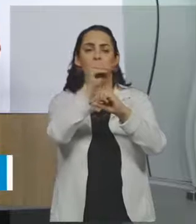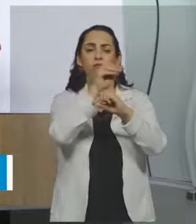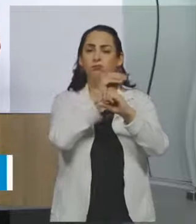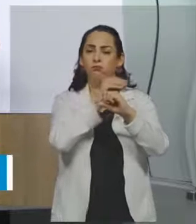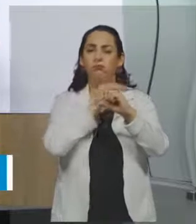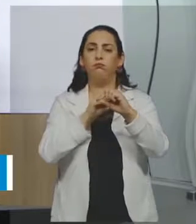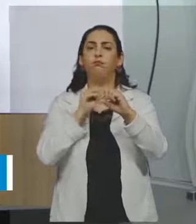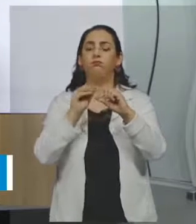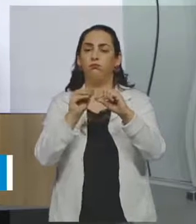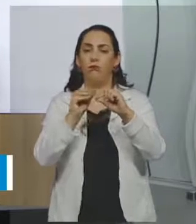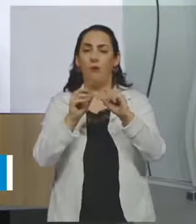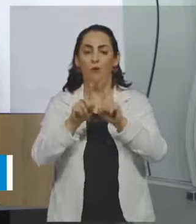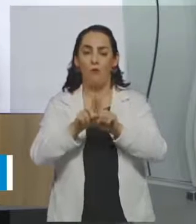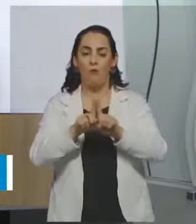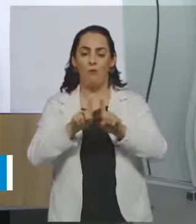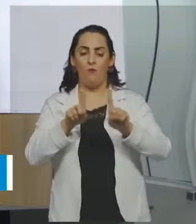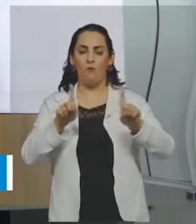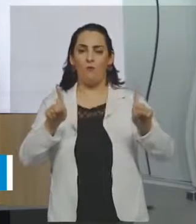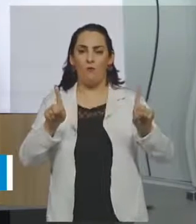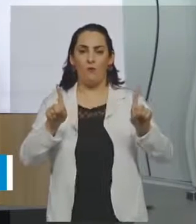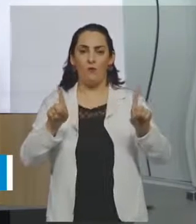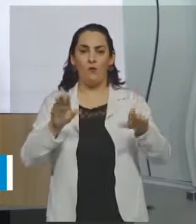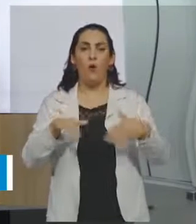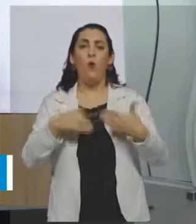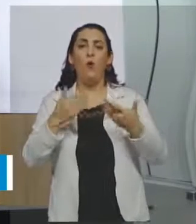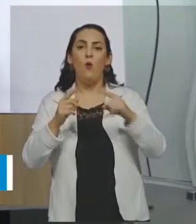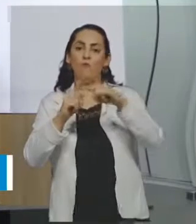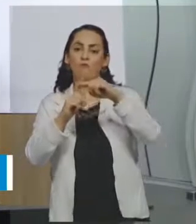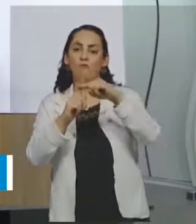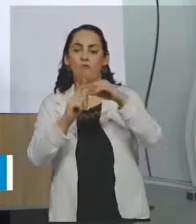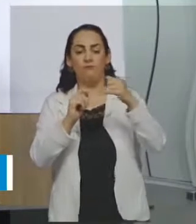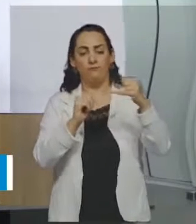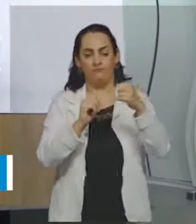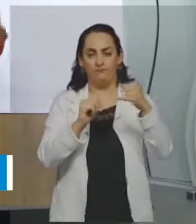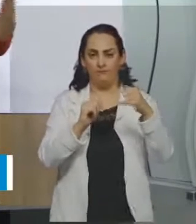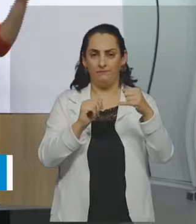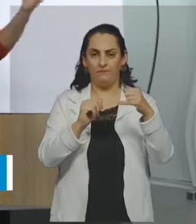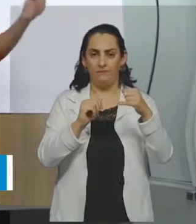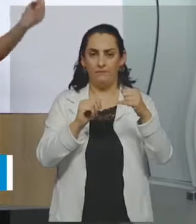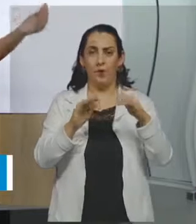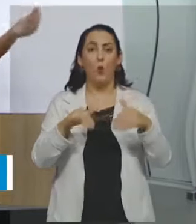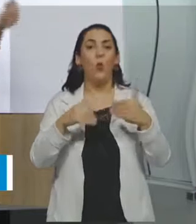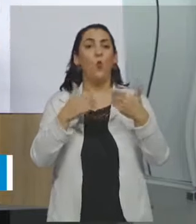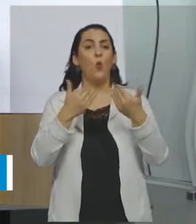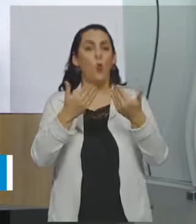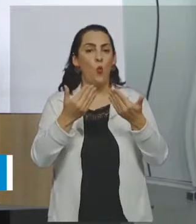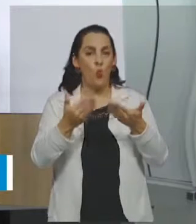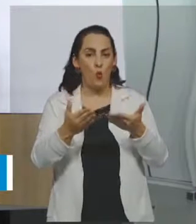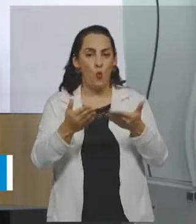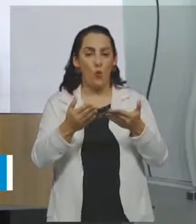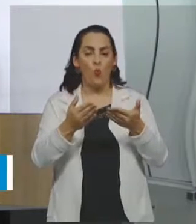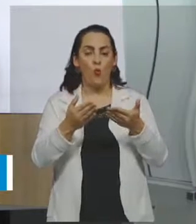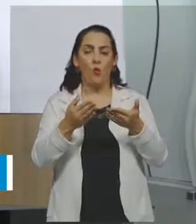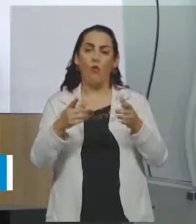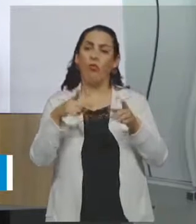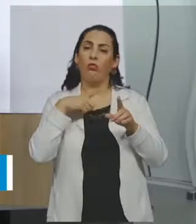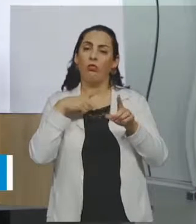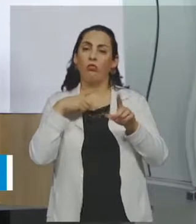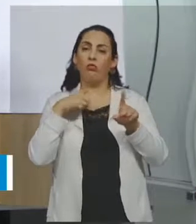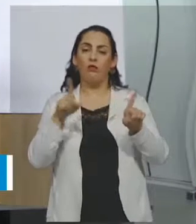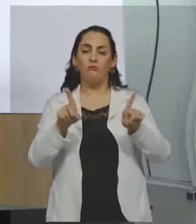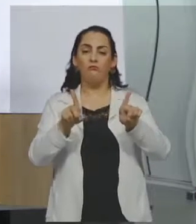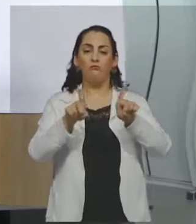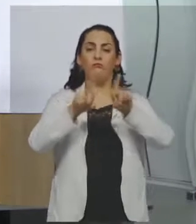repulsão muito forte. Então, ele não sofreria, então, grandes desvios quando a partícula alfa entrasse em contato com o